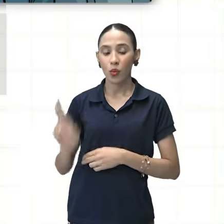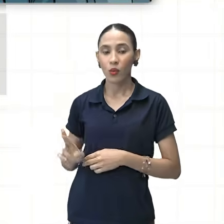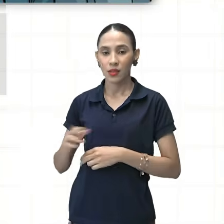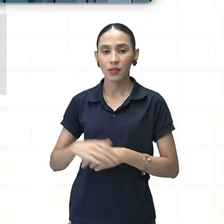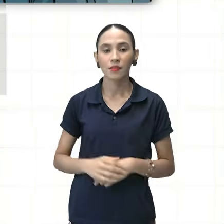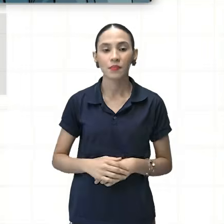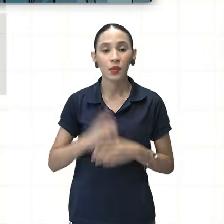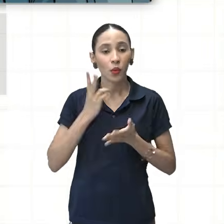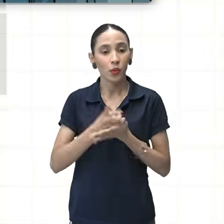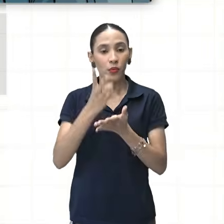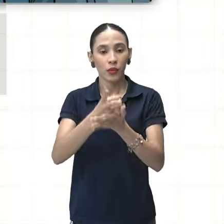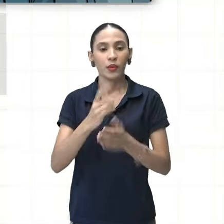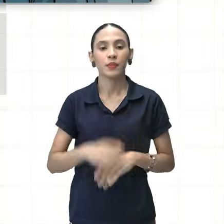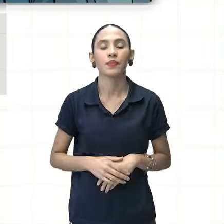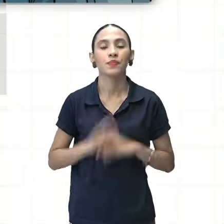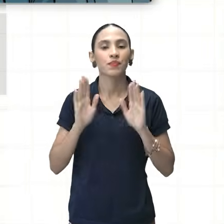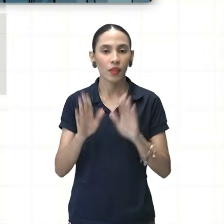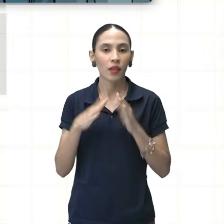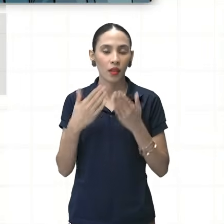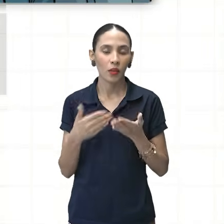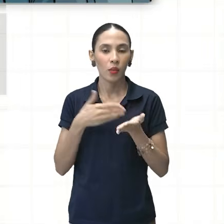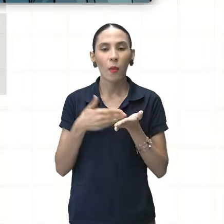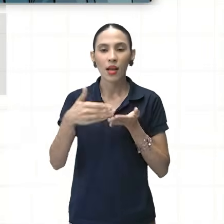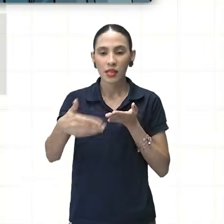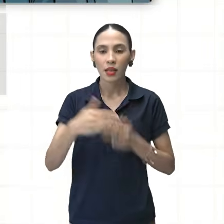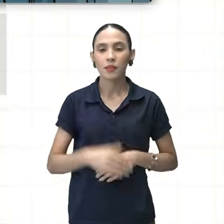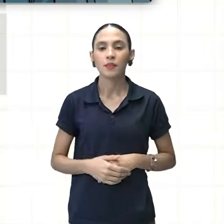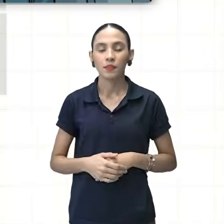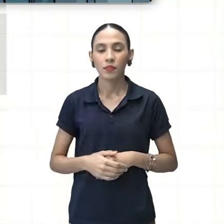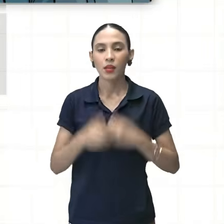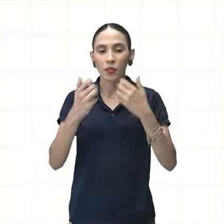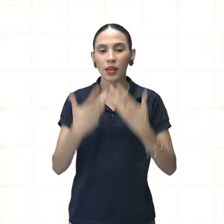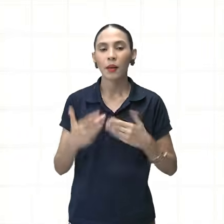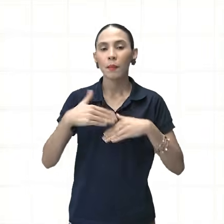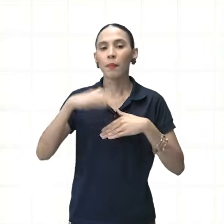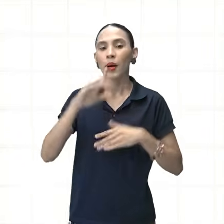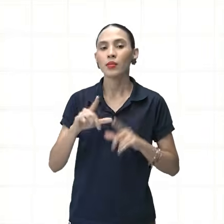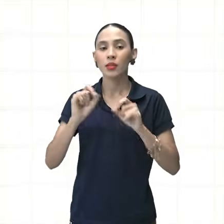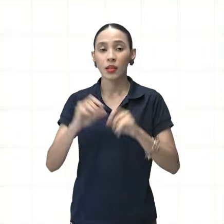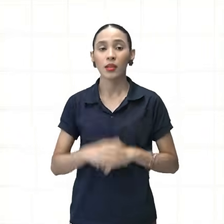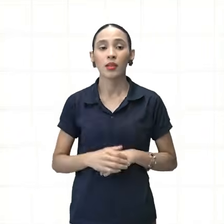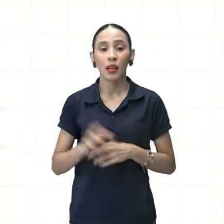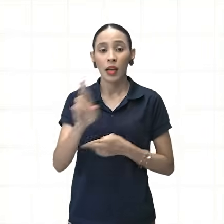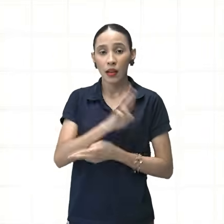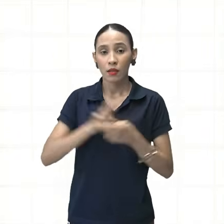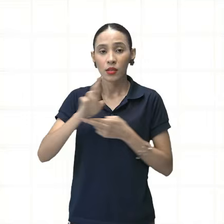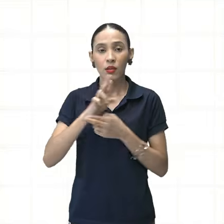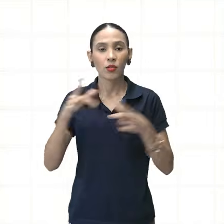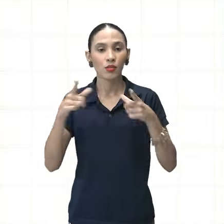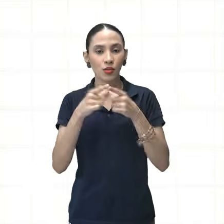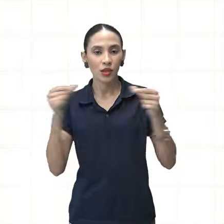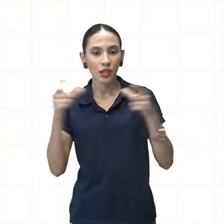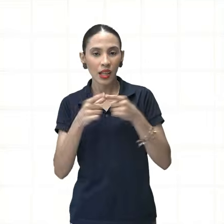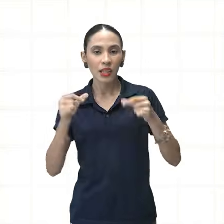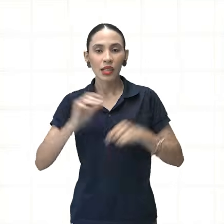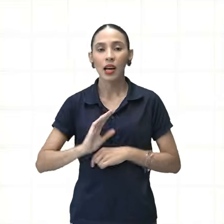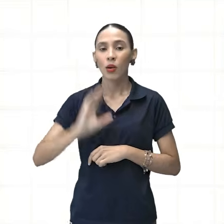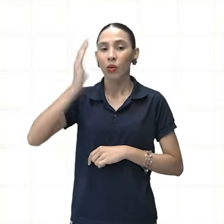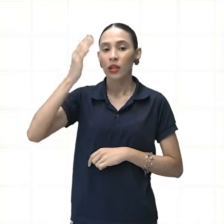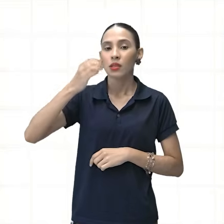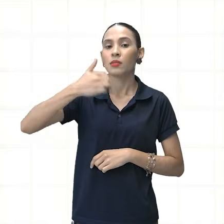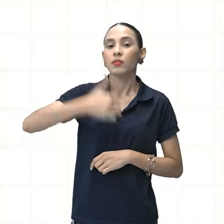Russa. Continuando. Então, para dar início aqui, vamos falar um pouquinho mais sobre a Revolução Chinesa, que acontece